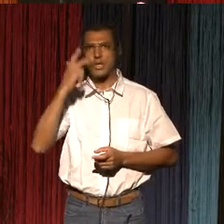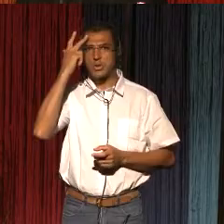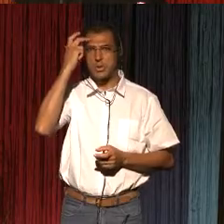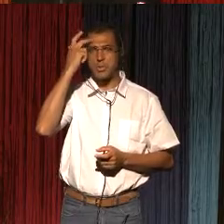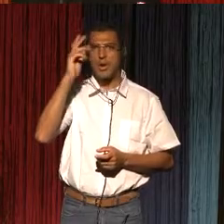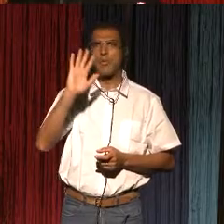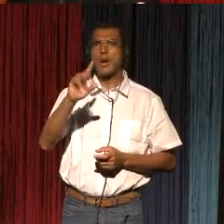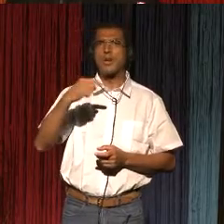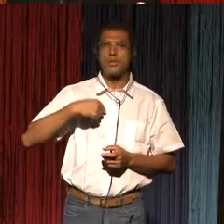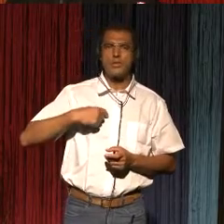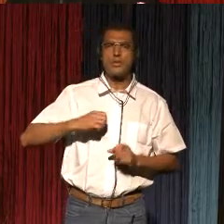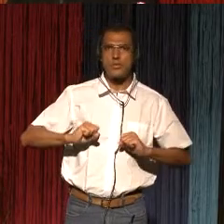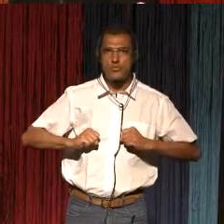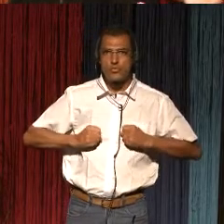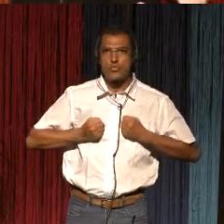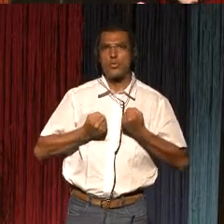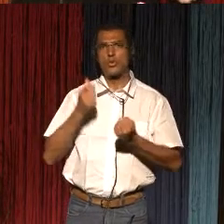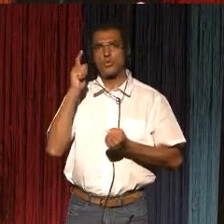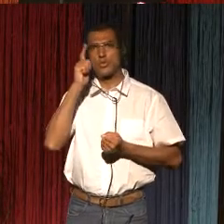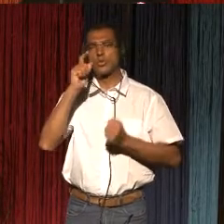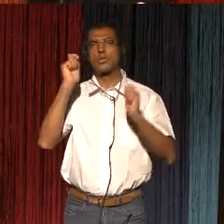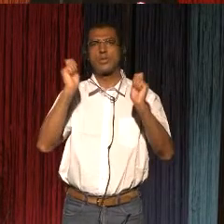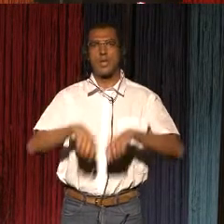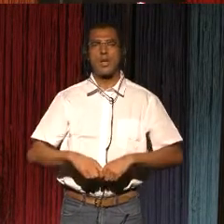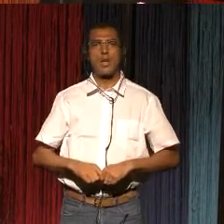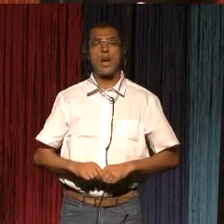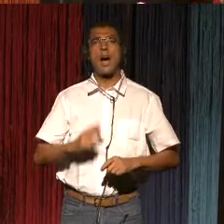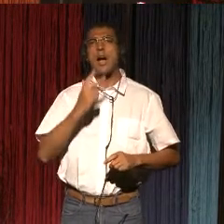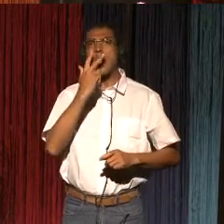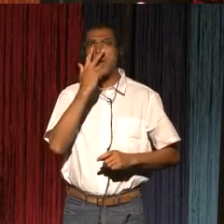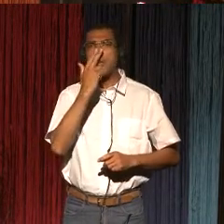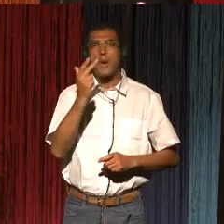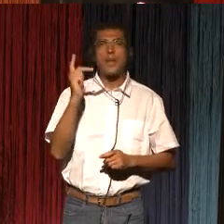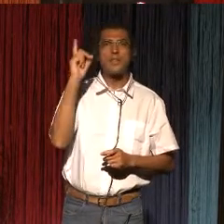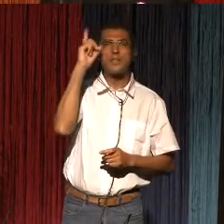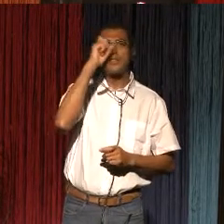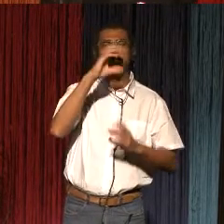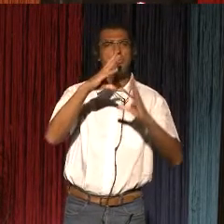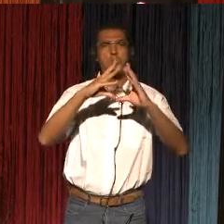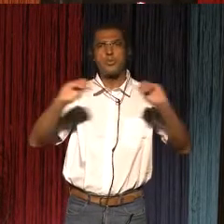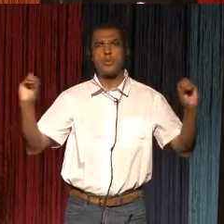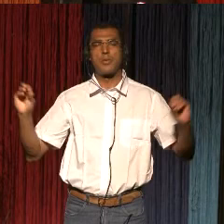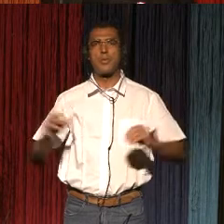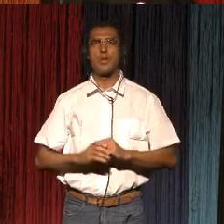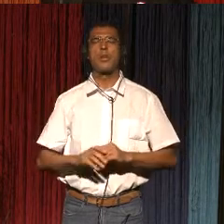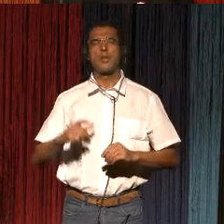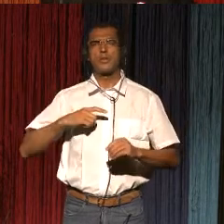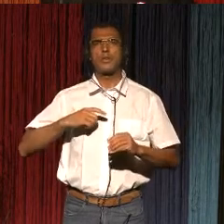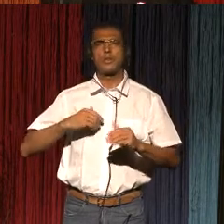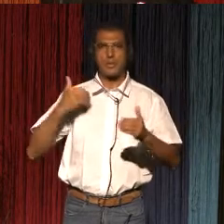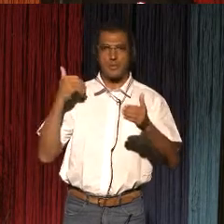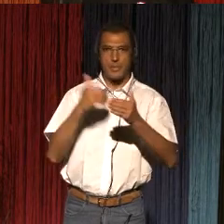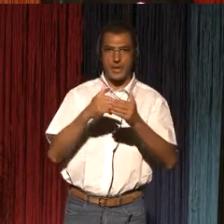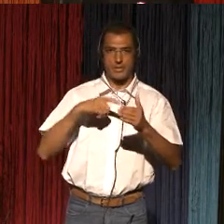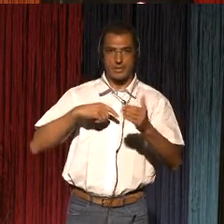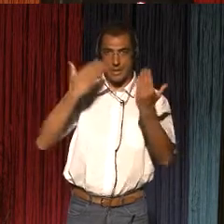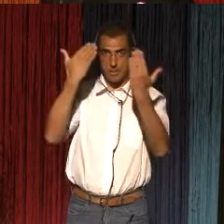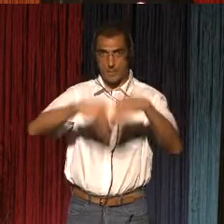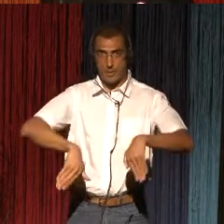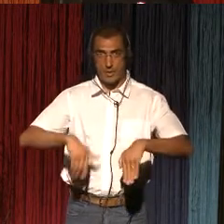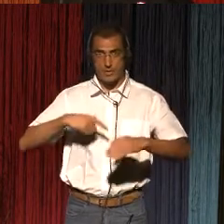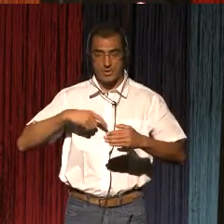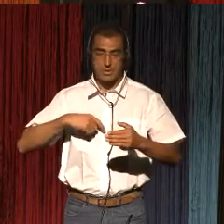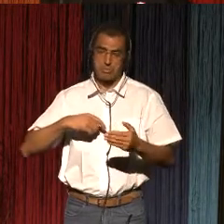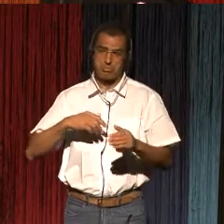diferente, a vida para de ser difícil, porque a vida é assim. Então você tem essas provas, aceita e pronto, estuda para as